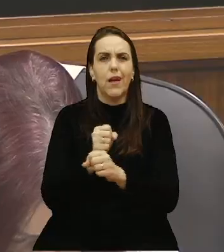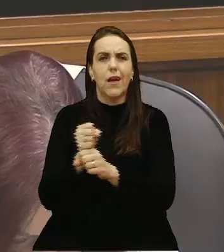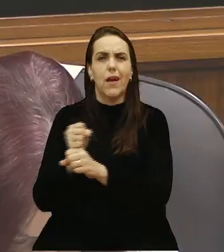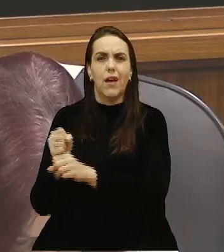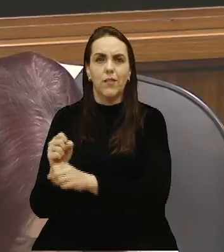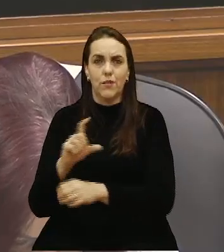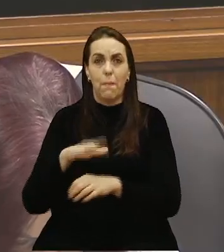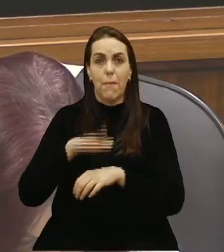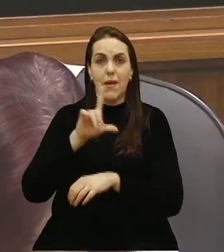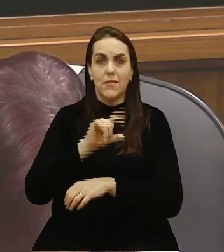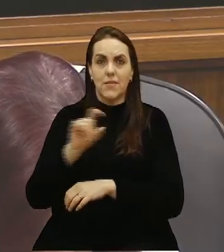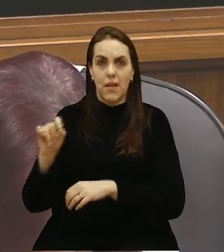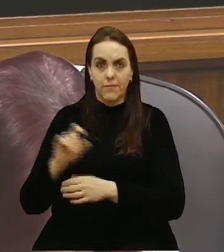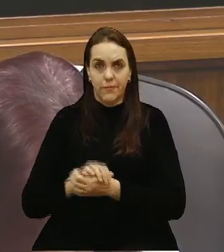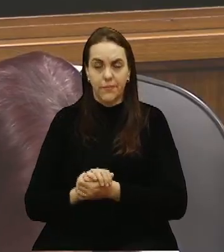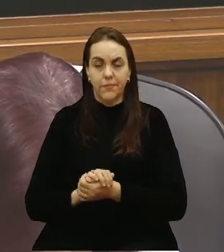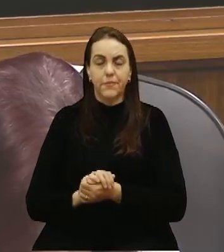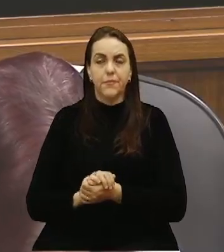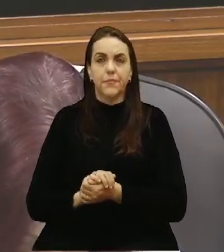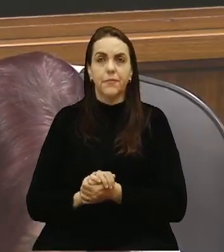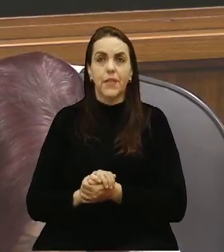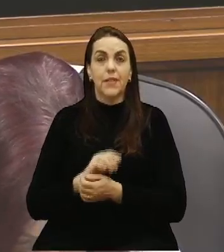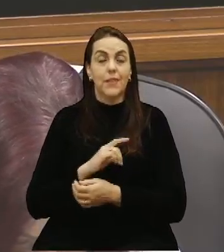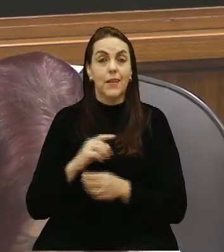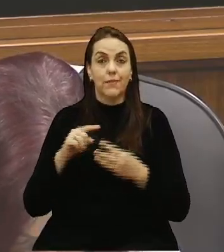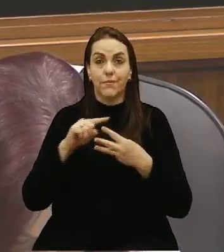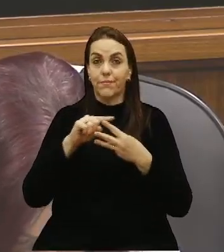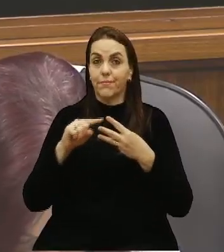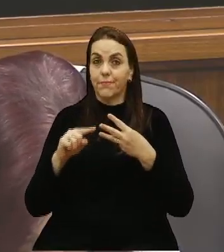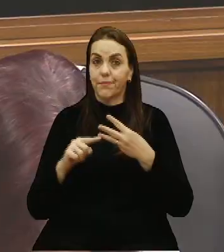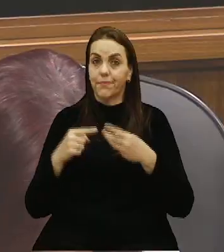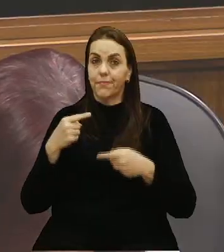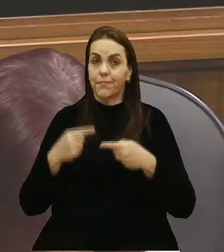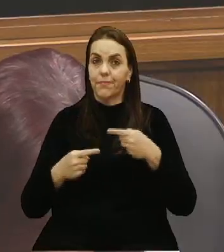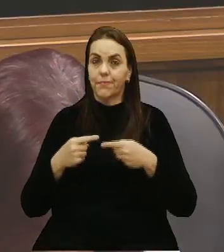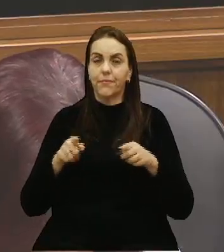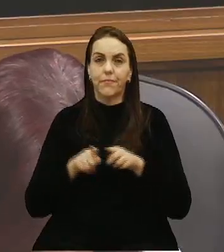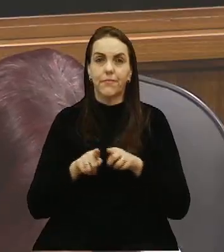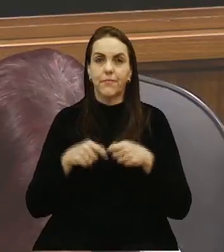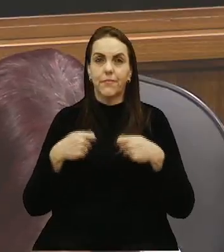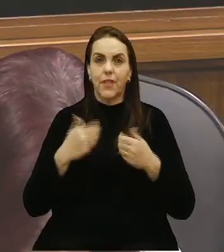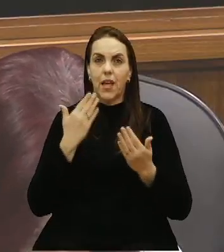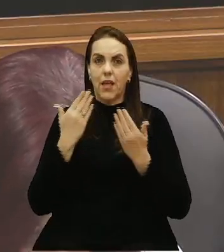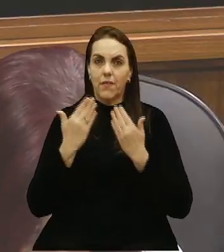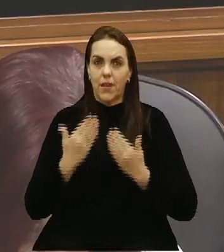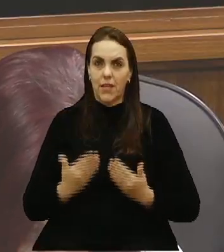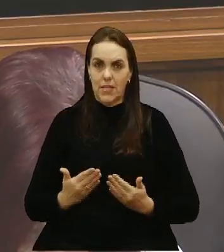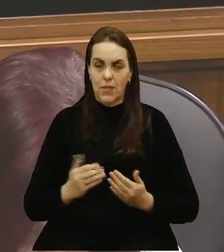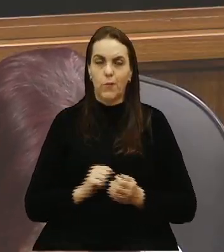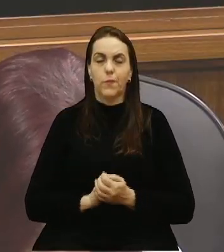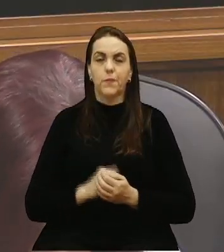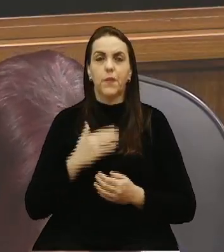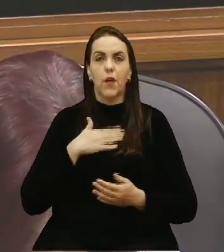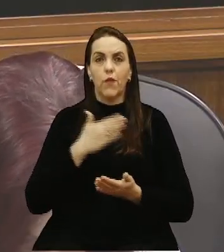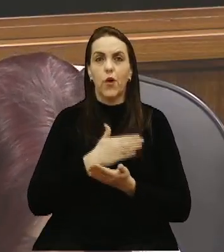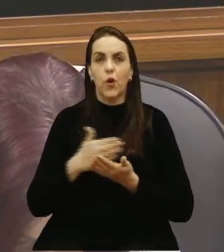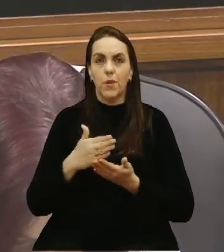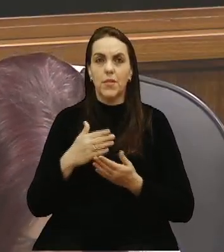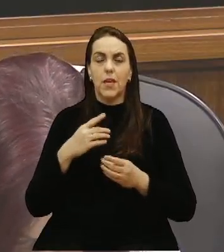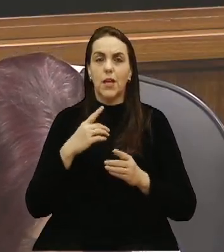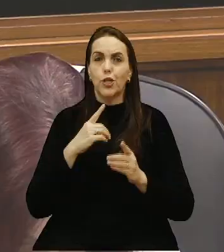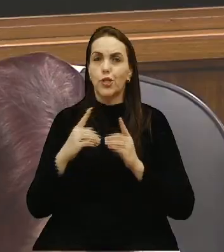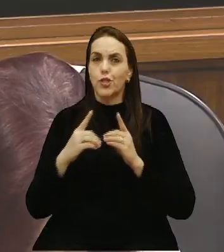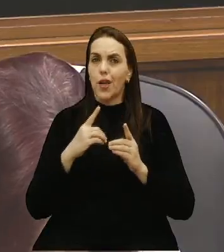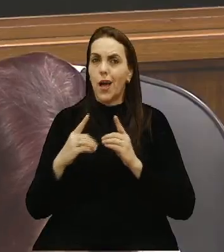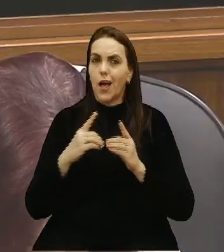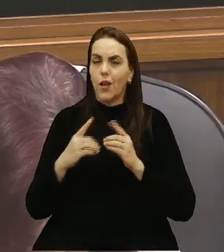Mas eu acho que tem 3 pontos nessa discussão que a gente precisa avaliar também. Eu começo pela questão do diálogo do